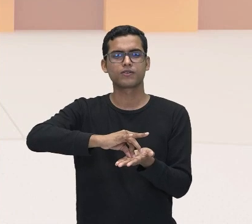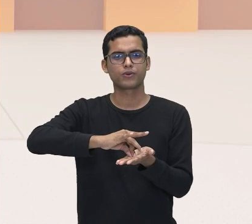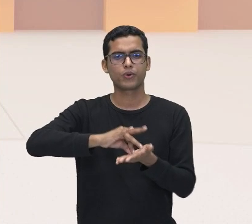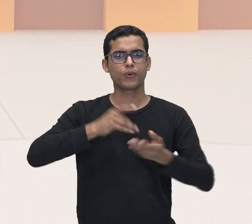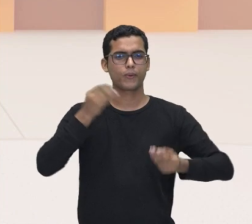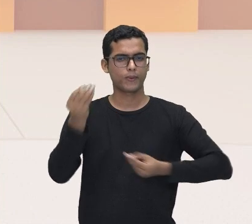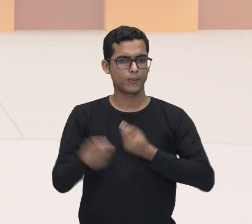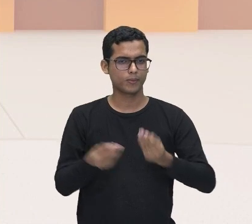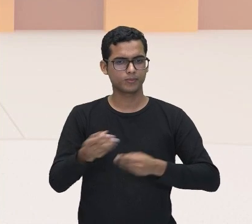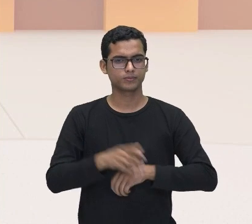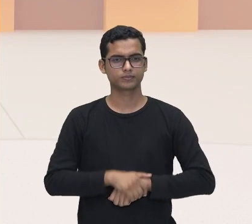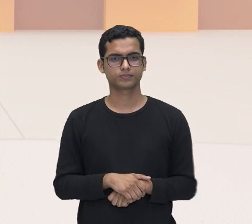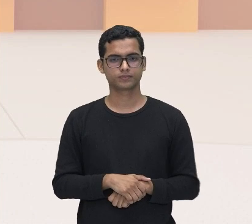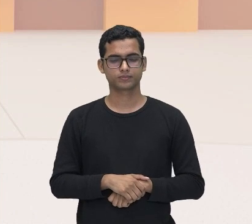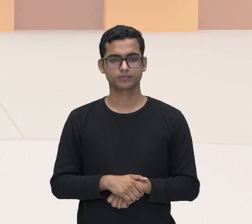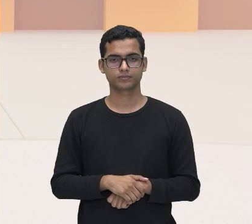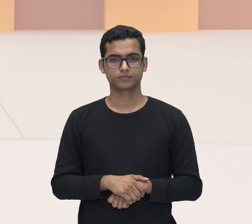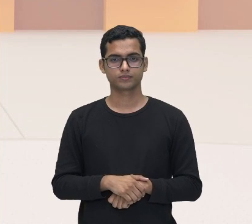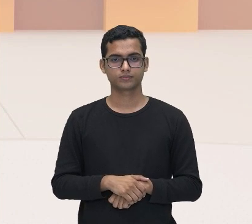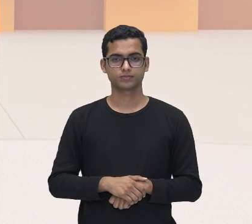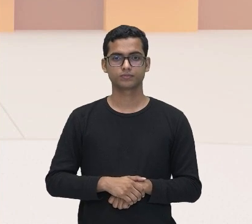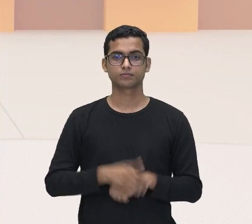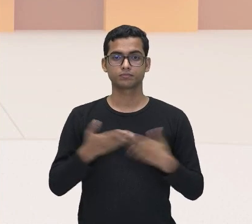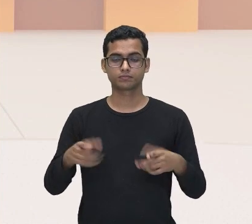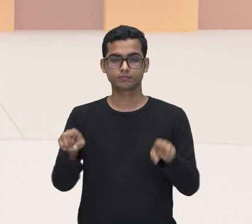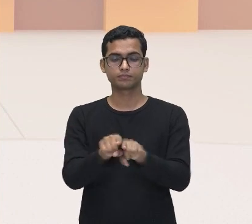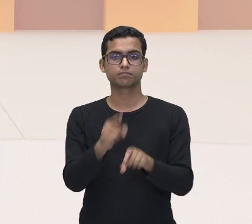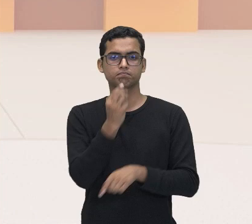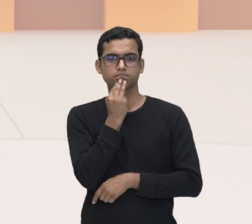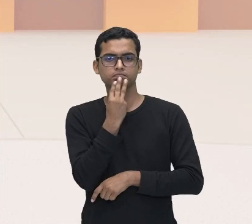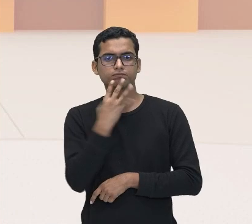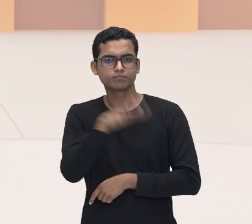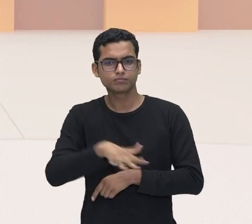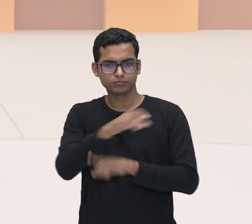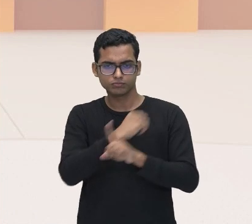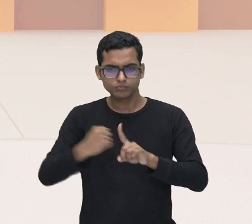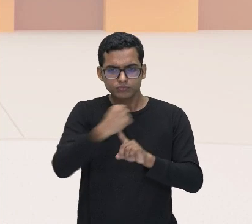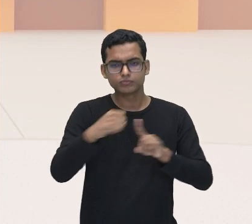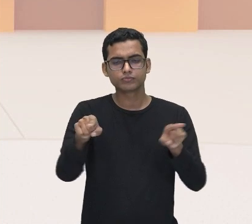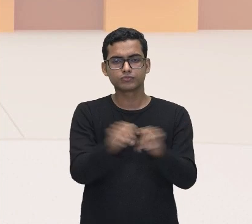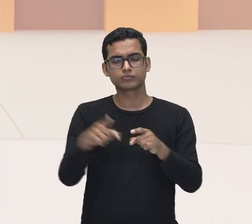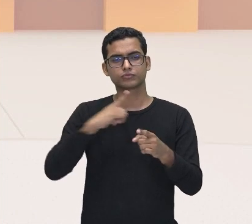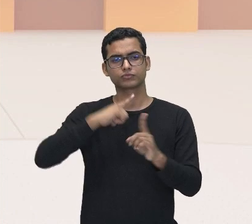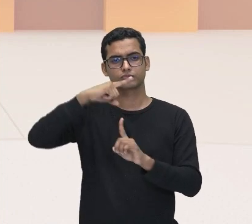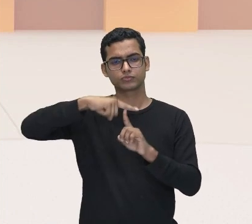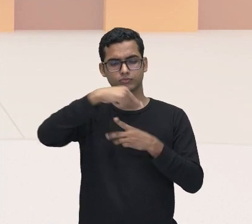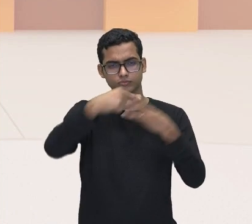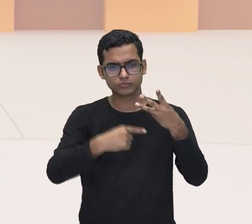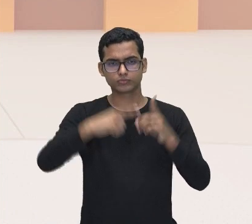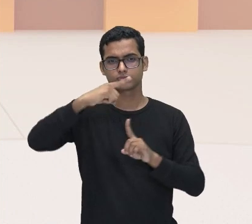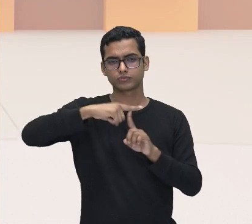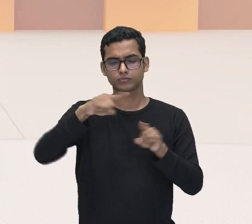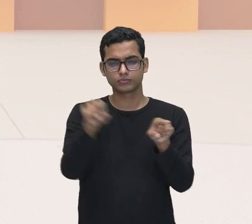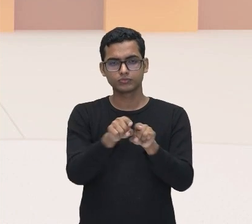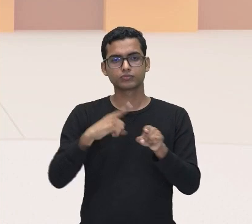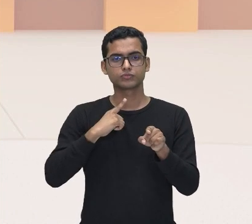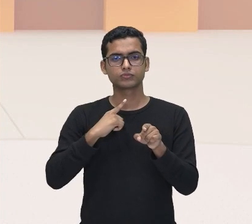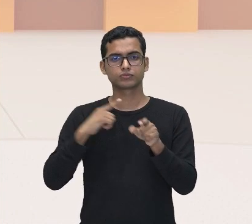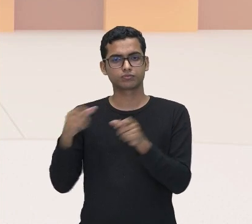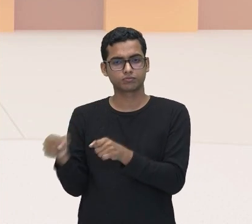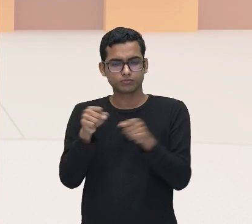legítima? A sociologia weberiana classifica 3 tipos de dominação legítima. Ele chama de que é a tradicional,